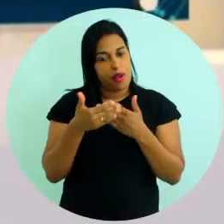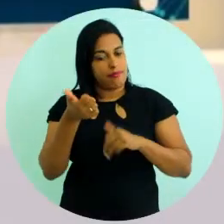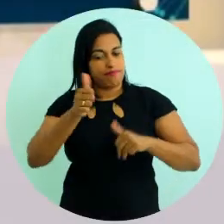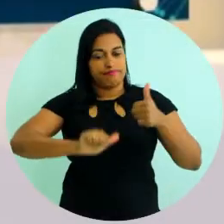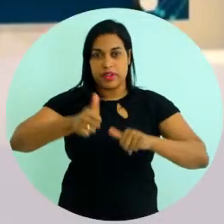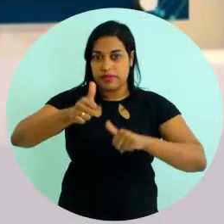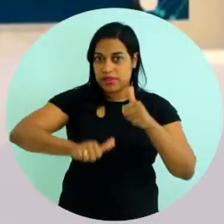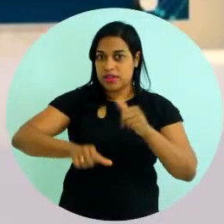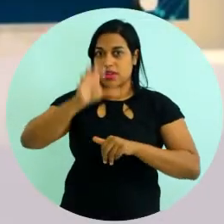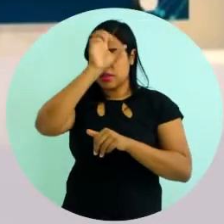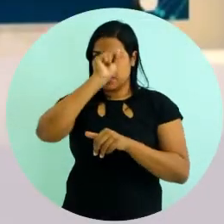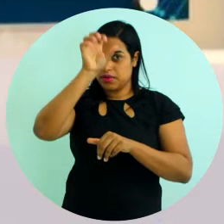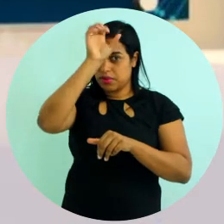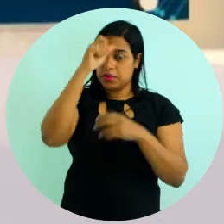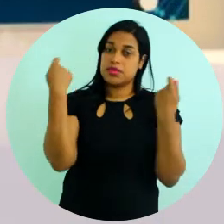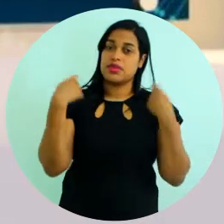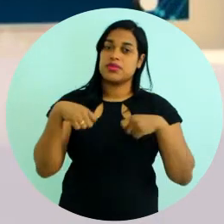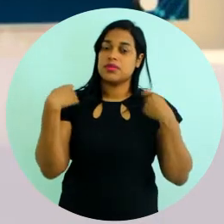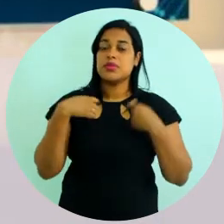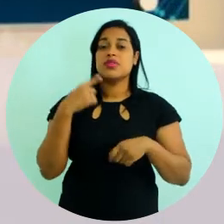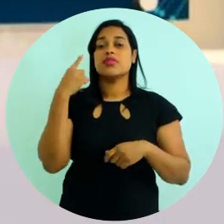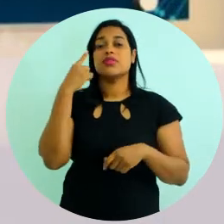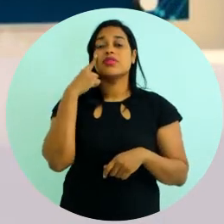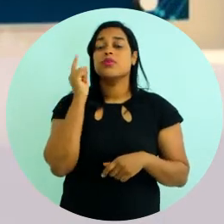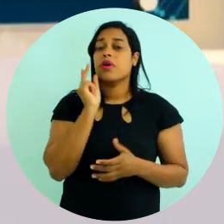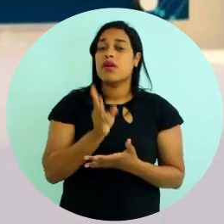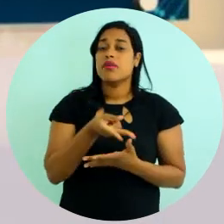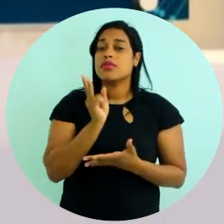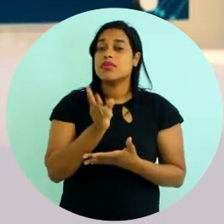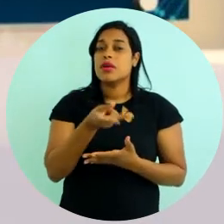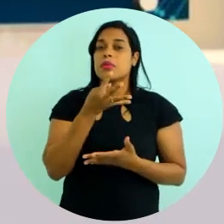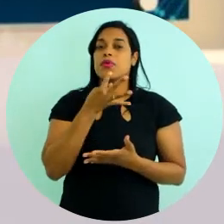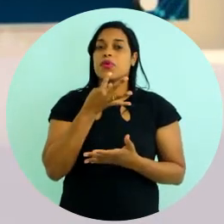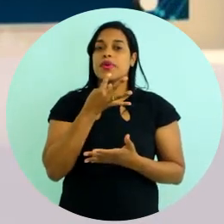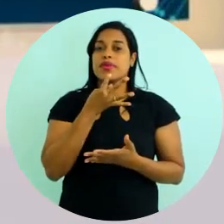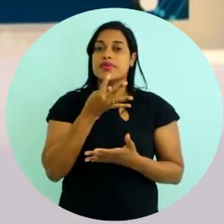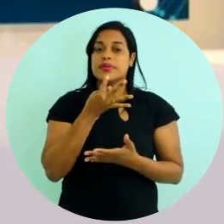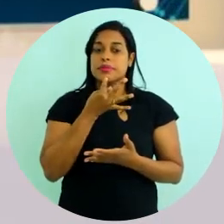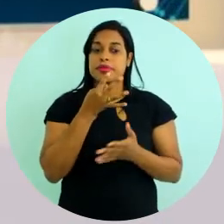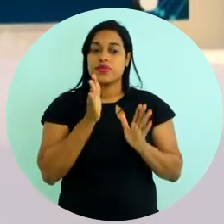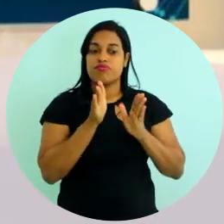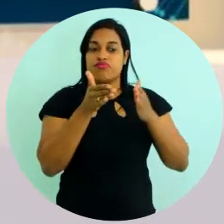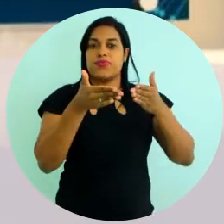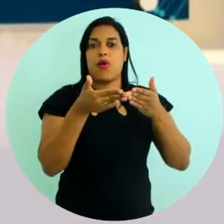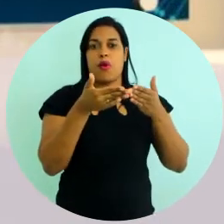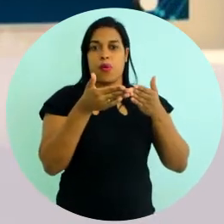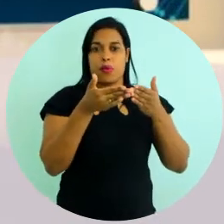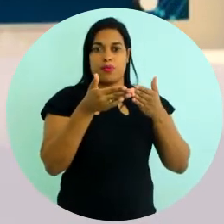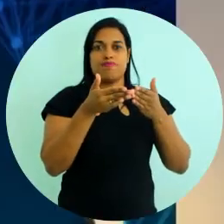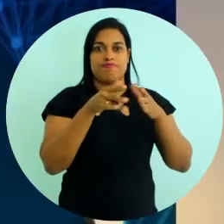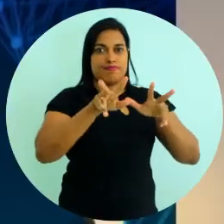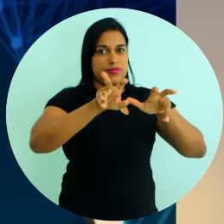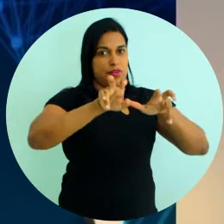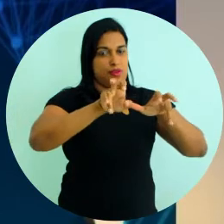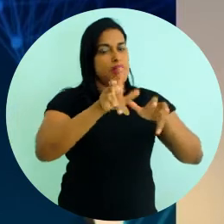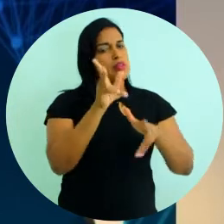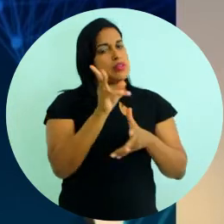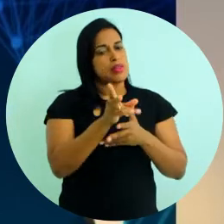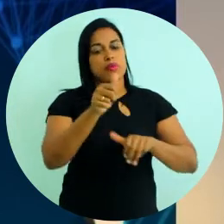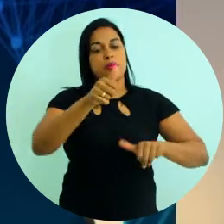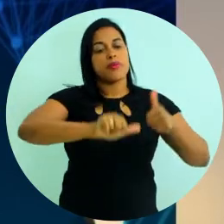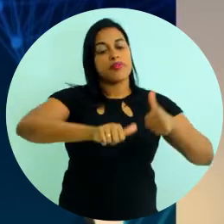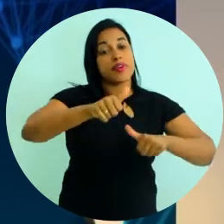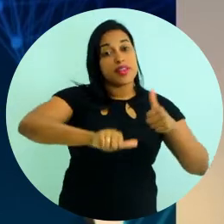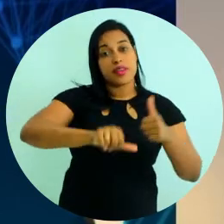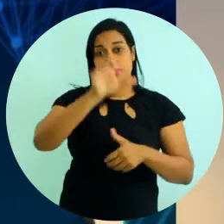Qualquer processo de avaliação da aprendizagem precisa considerar sempre a área de conhecimento em que ele será empregado. As formas